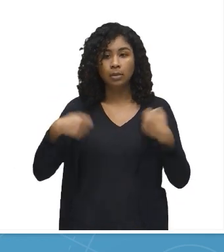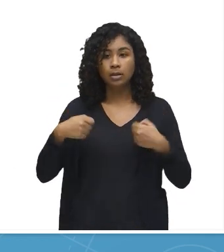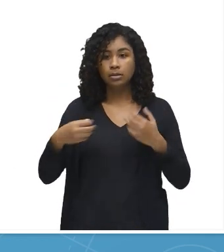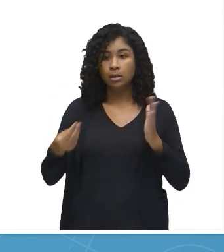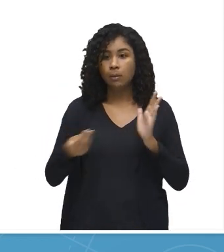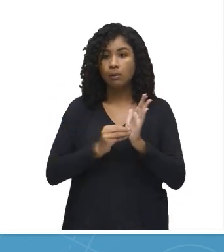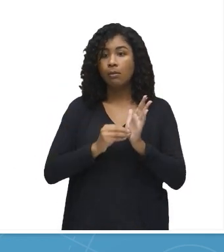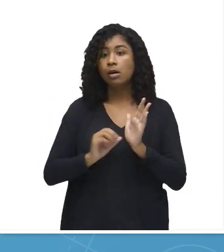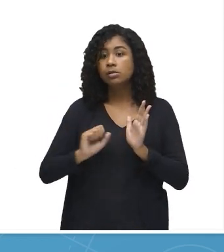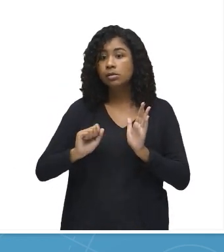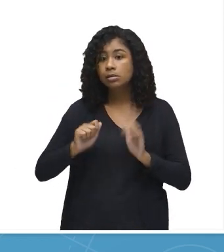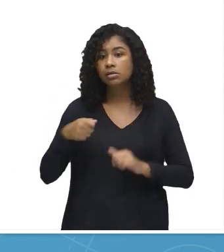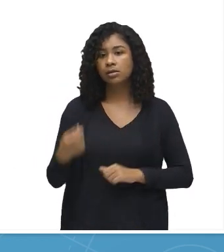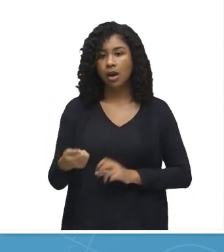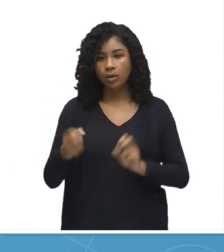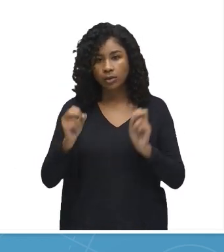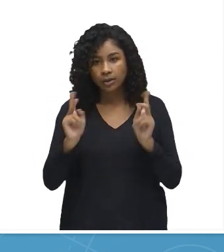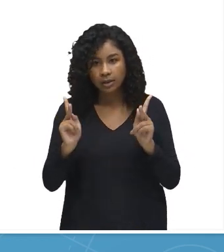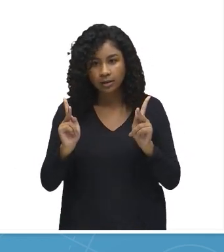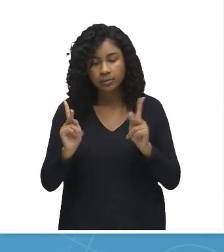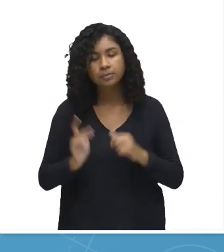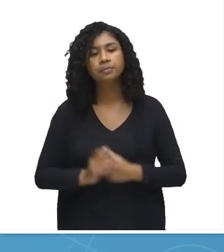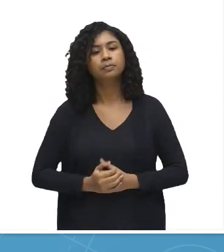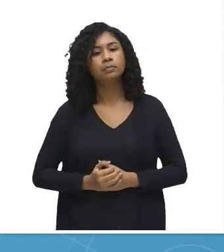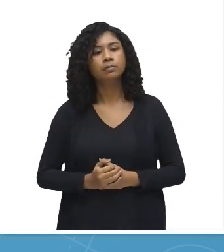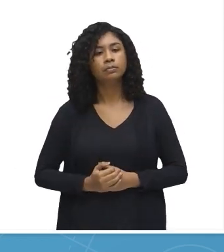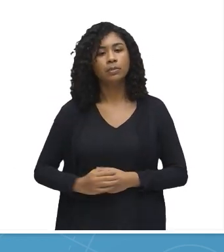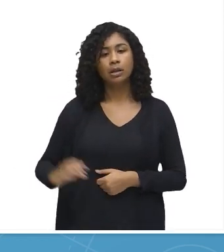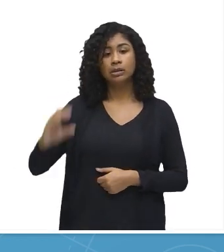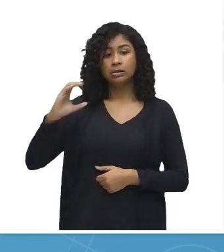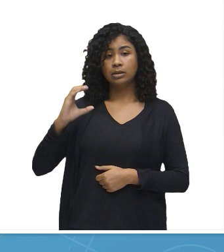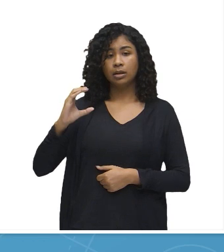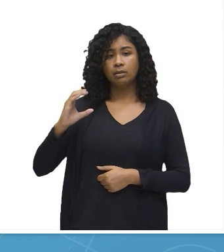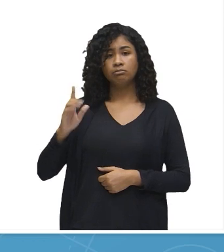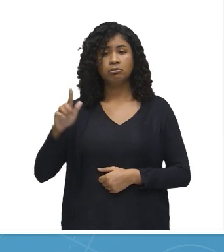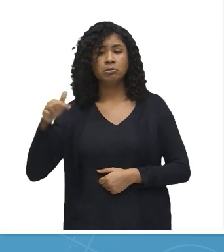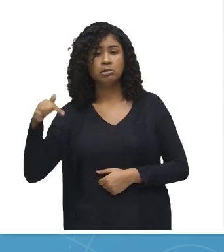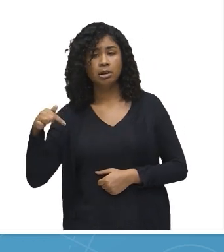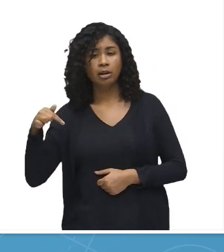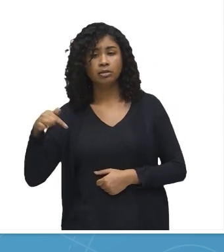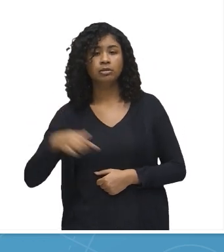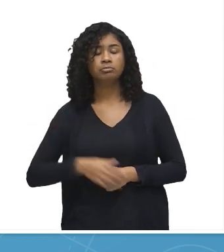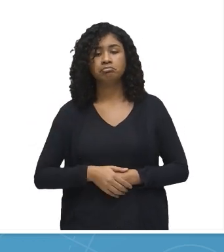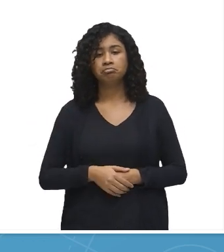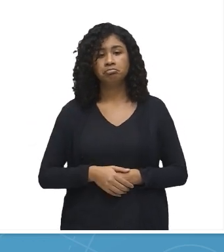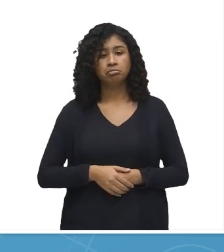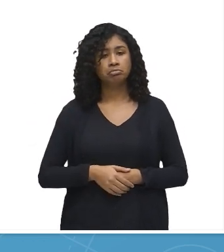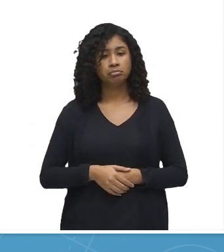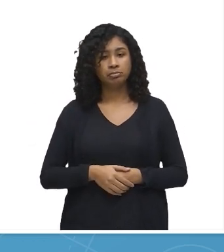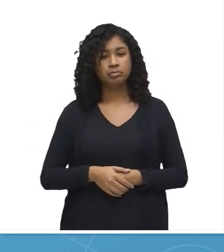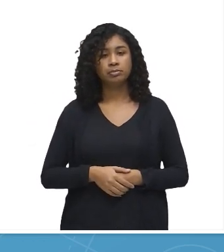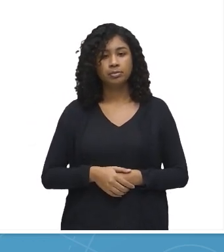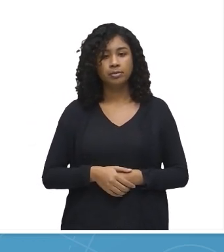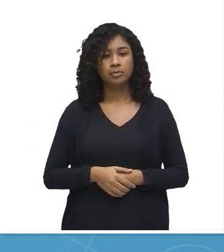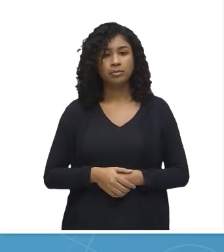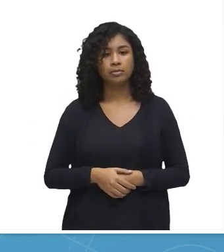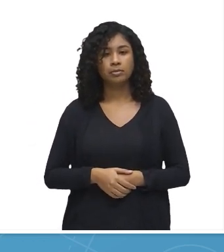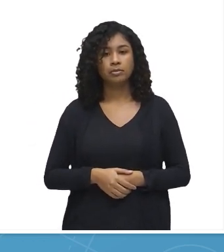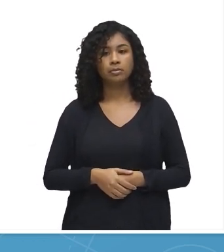pessoal? E o C, que é o termo independente, né, igual a 7. E assim por diante. Vamos ver